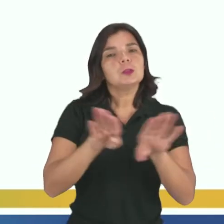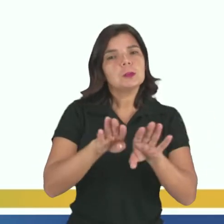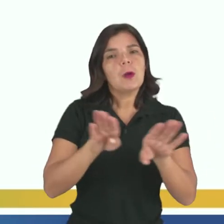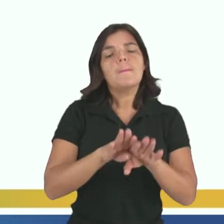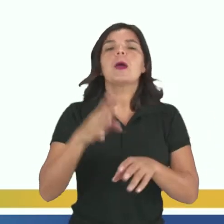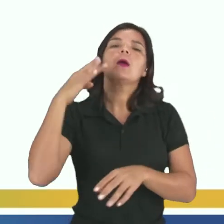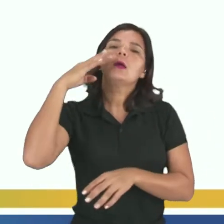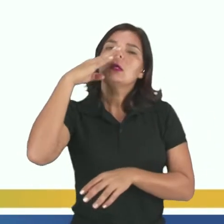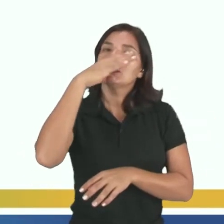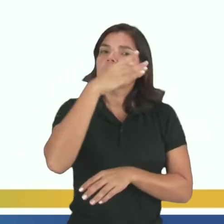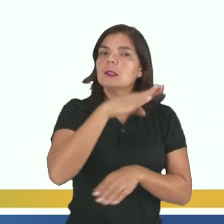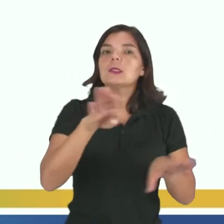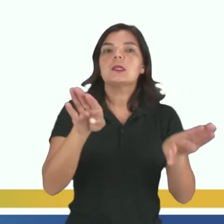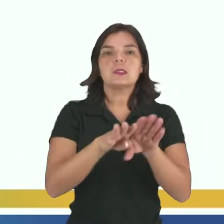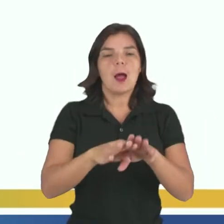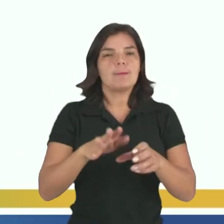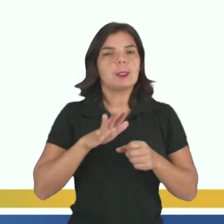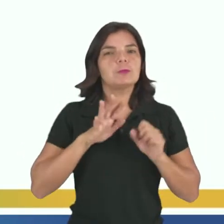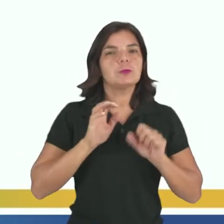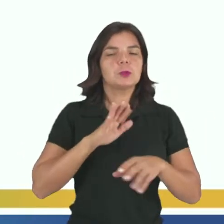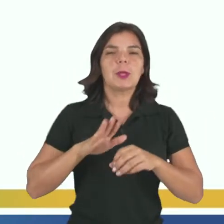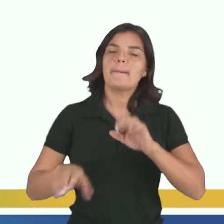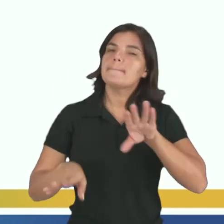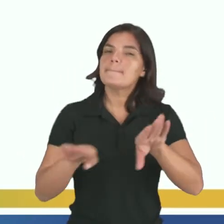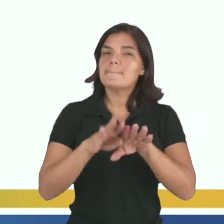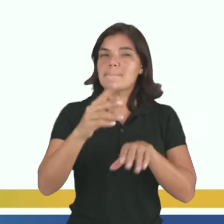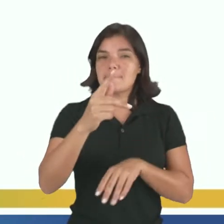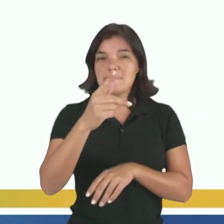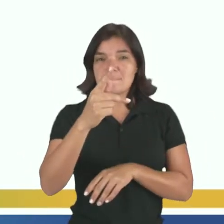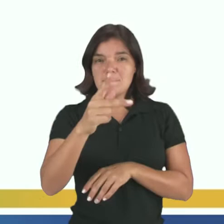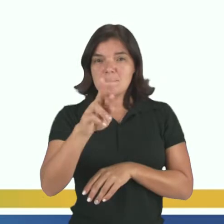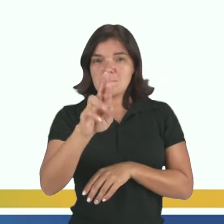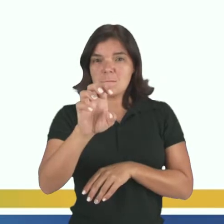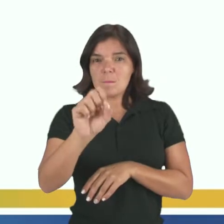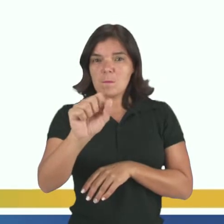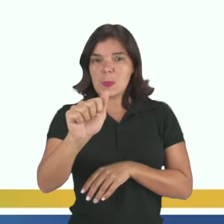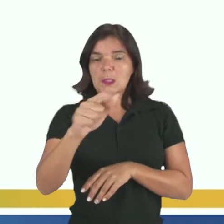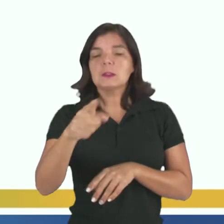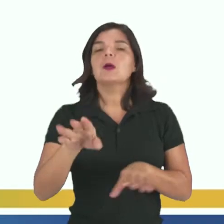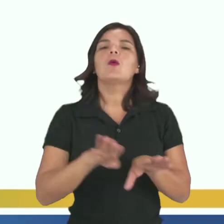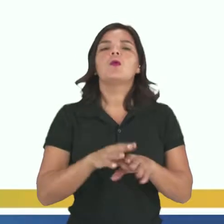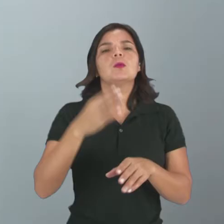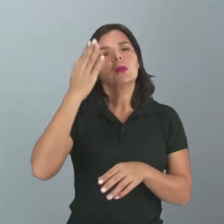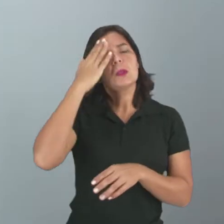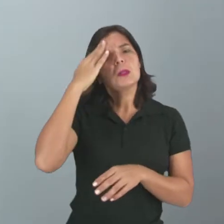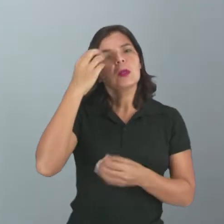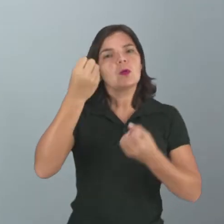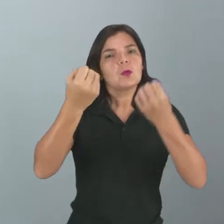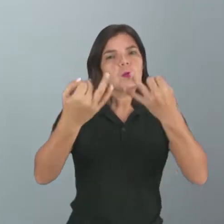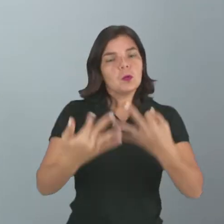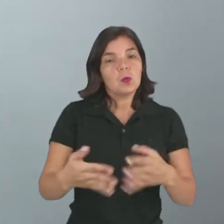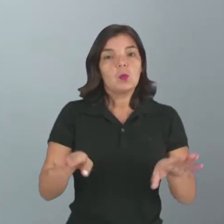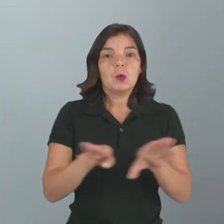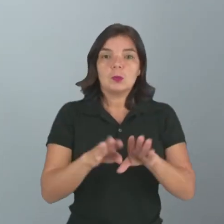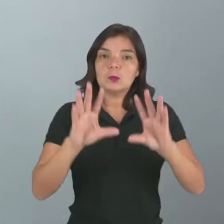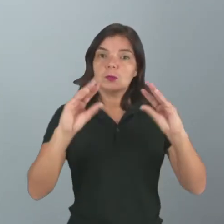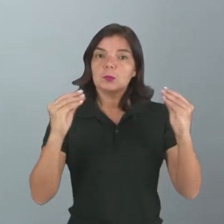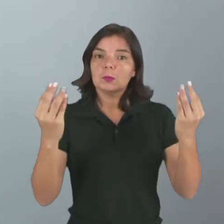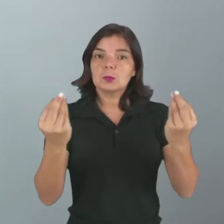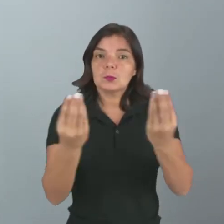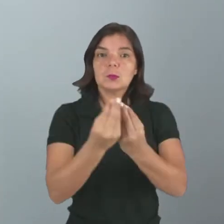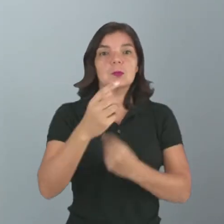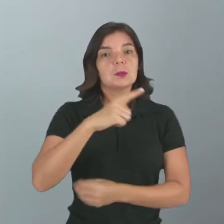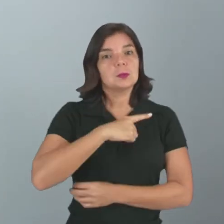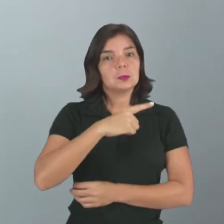da temperatura e da pressão, tá? Então, o que eu posso entender daí? Que quando eu falo de uma determinada substância,